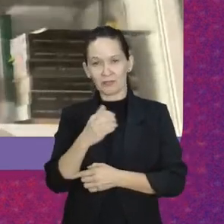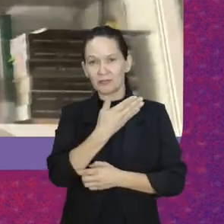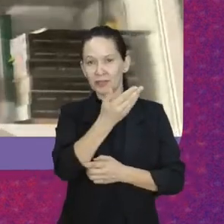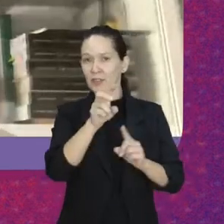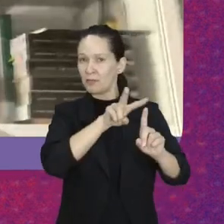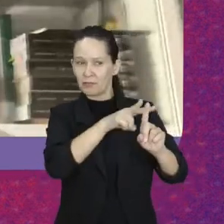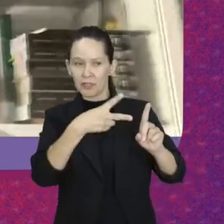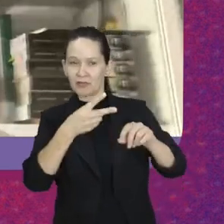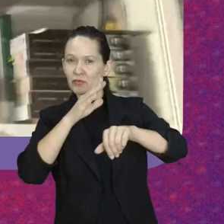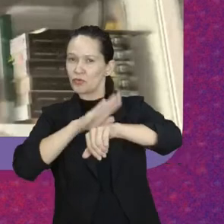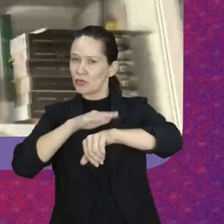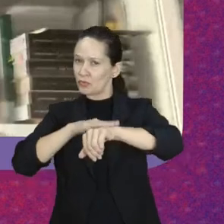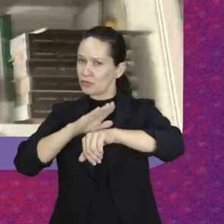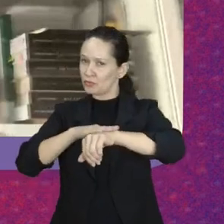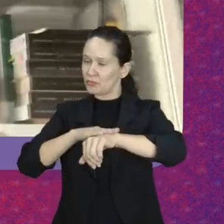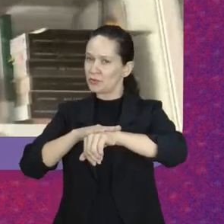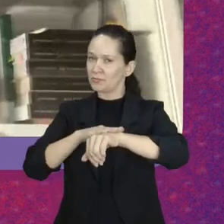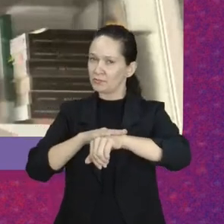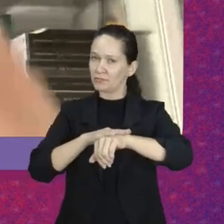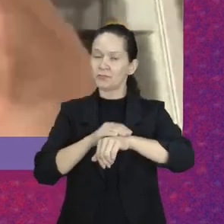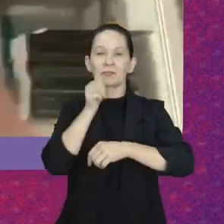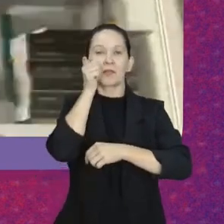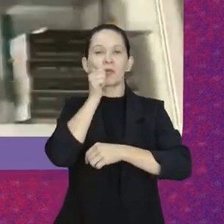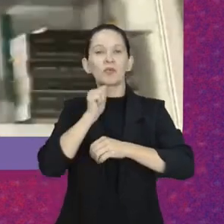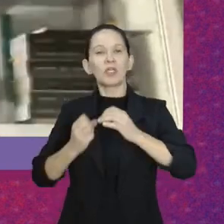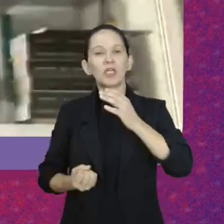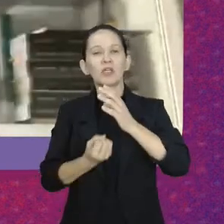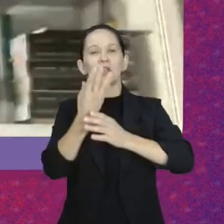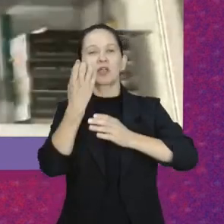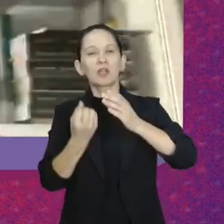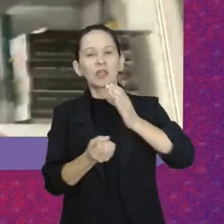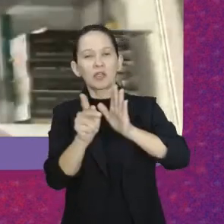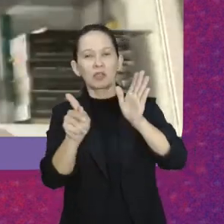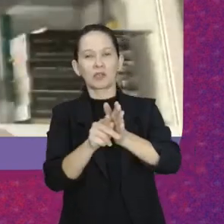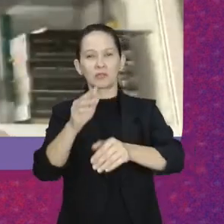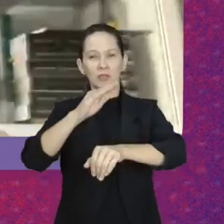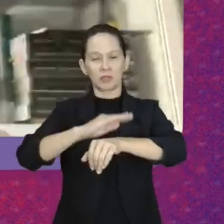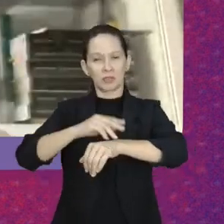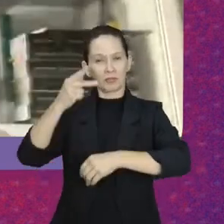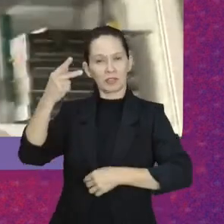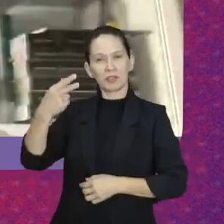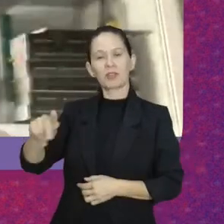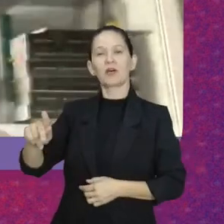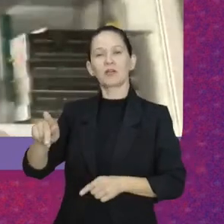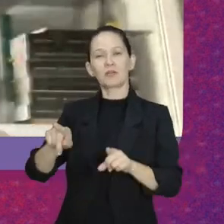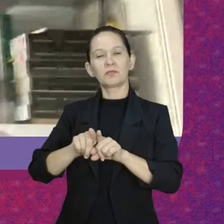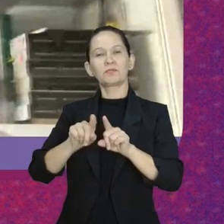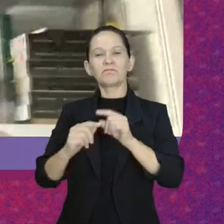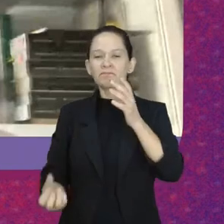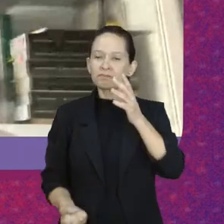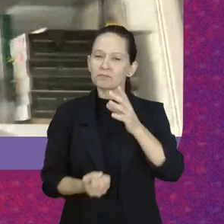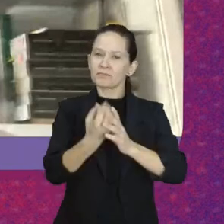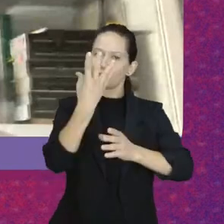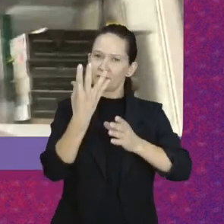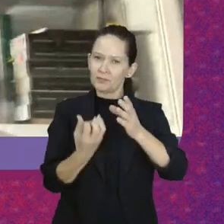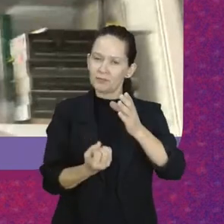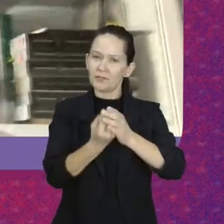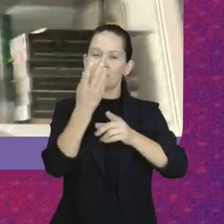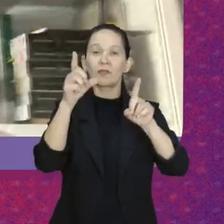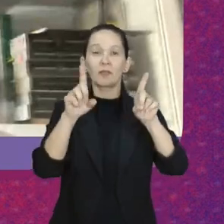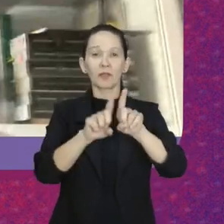de emancipação, no sentido de que a mulher constrói sua autonomia e constrói também